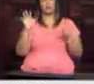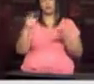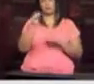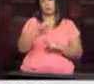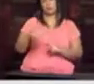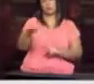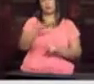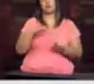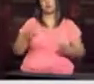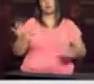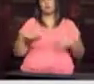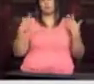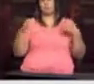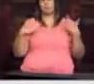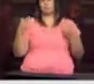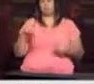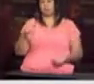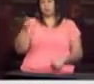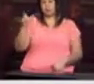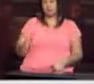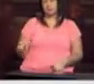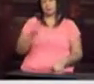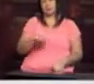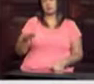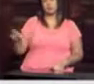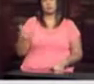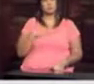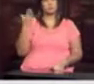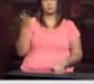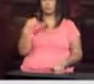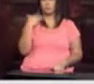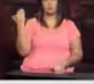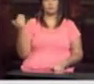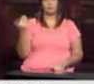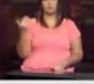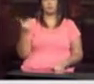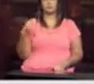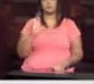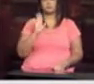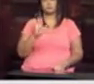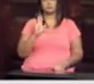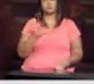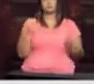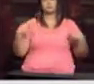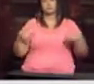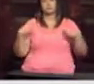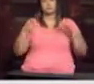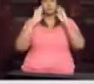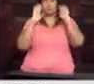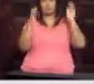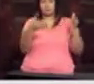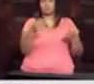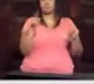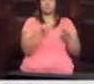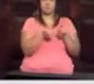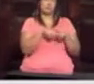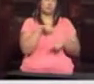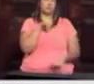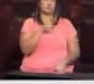assusta quando uma criança morre da forma que aconteceu. Mas nós precisamos olhar também a questão dos policiais.